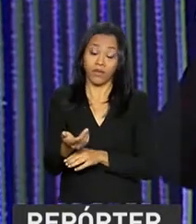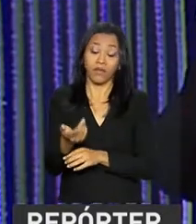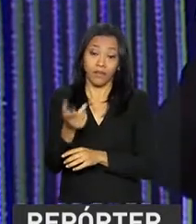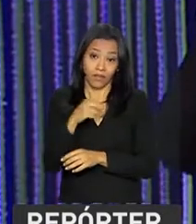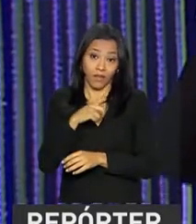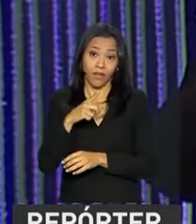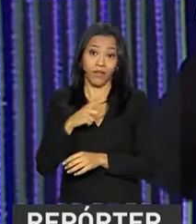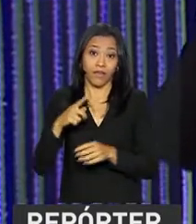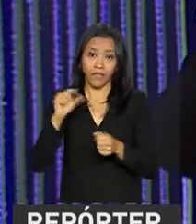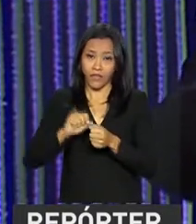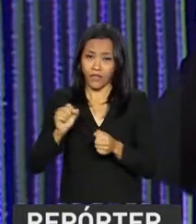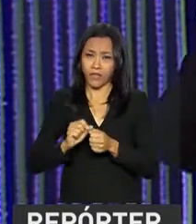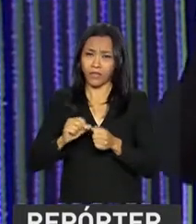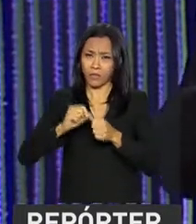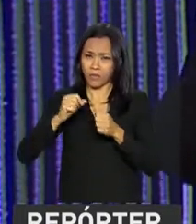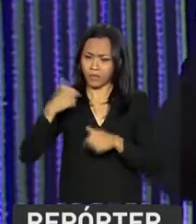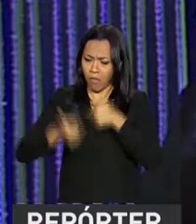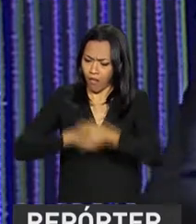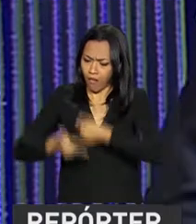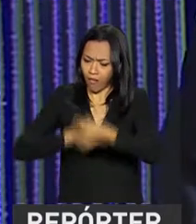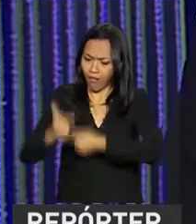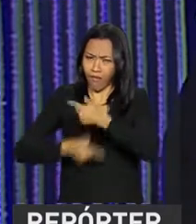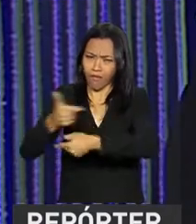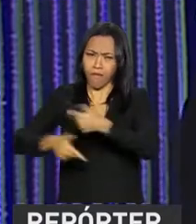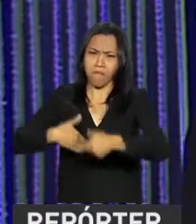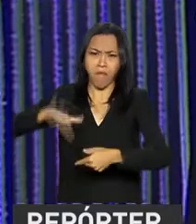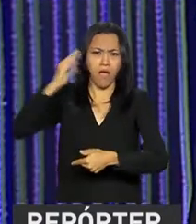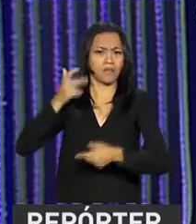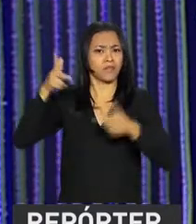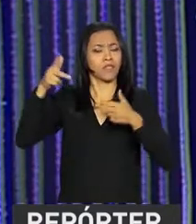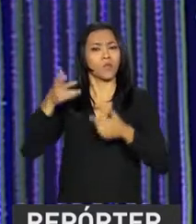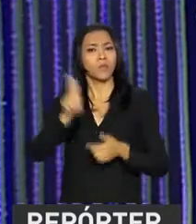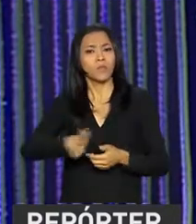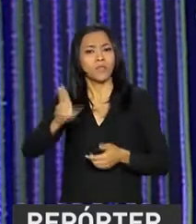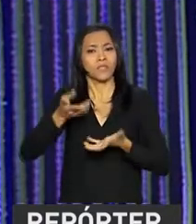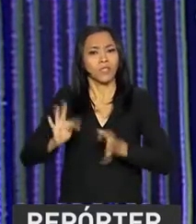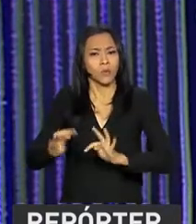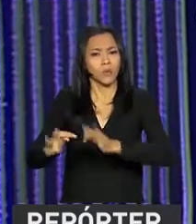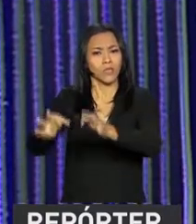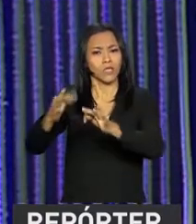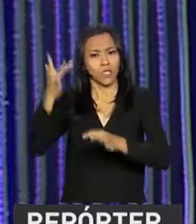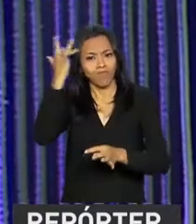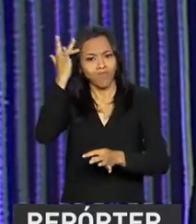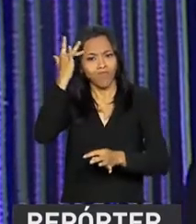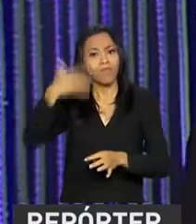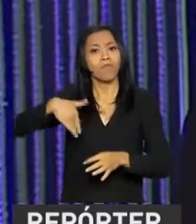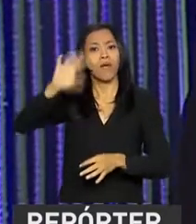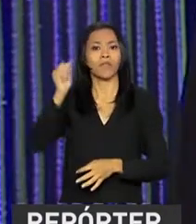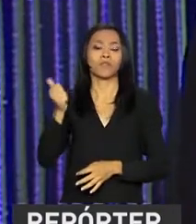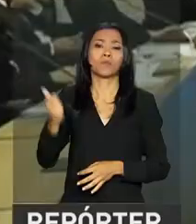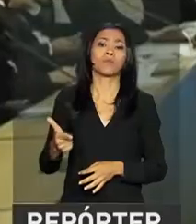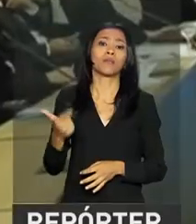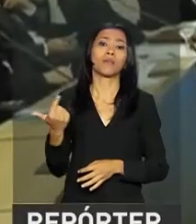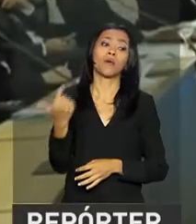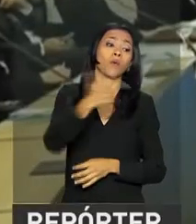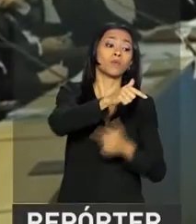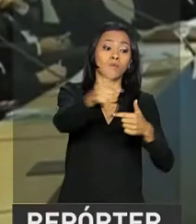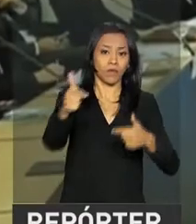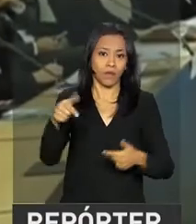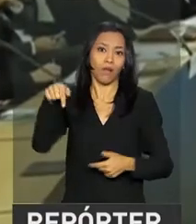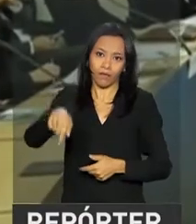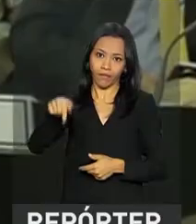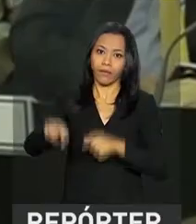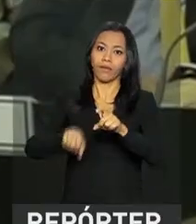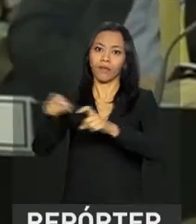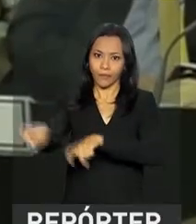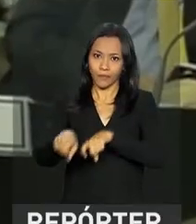tenha feito tanto dever de casa e tenha se modernizado tanto quanto a agricultura brasileira. A CNA